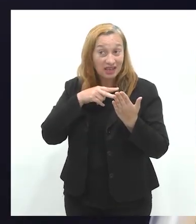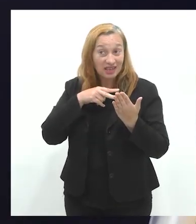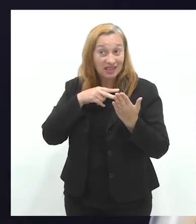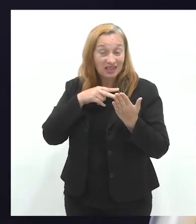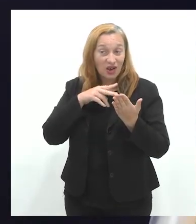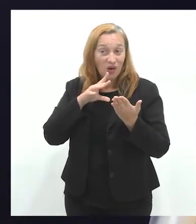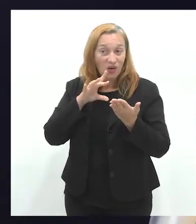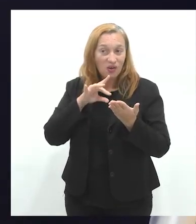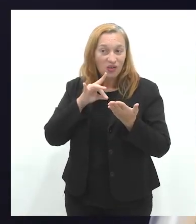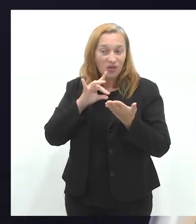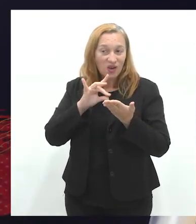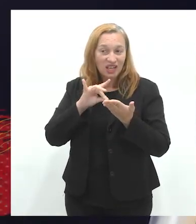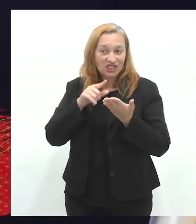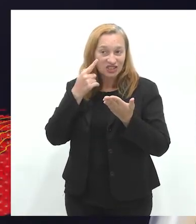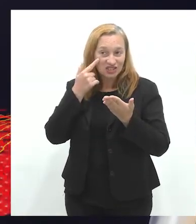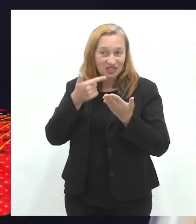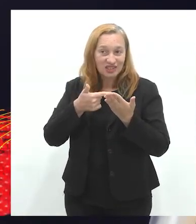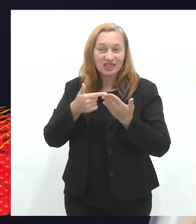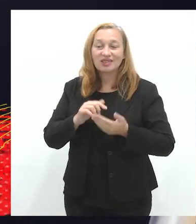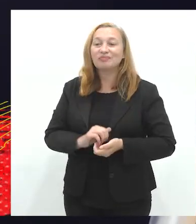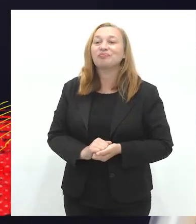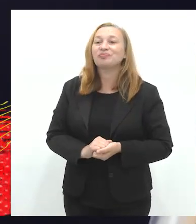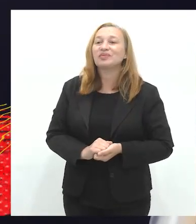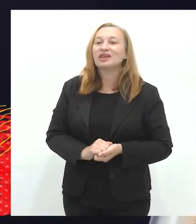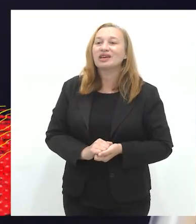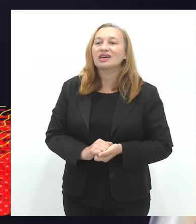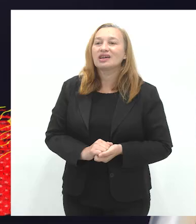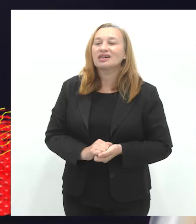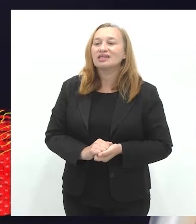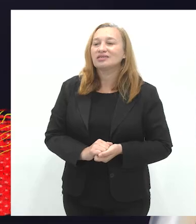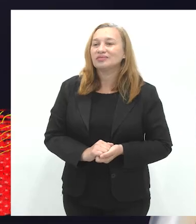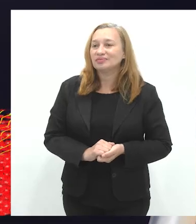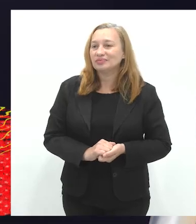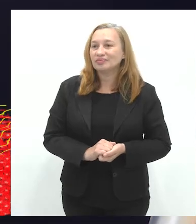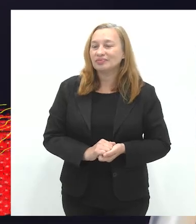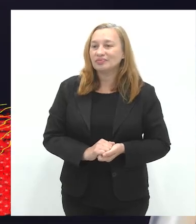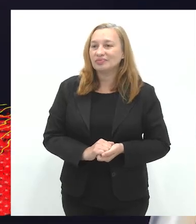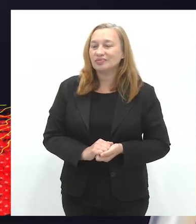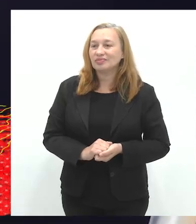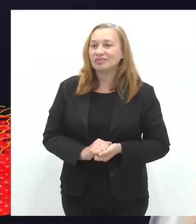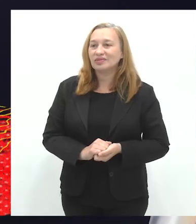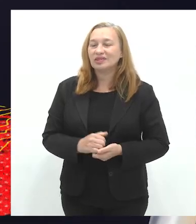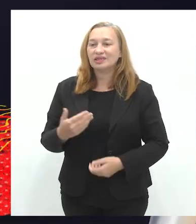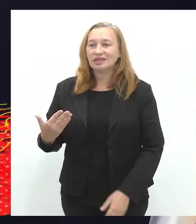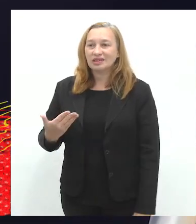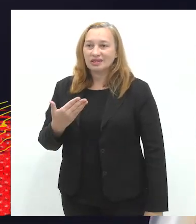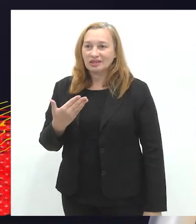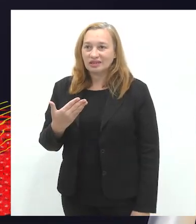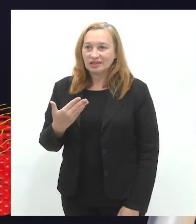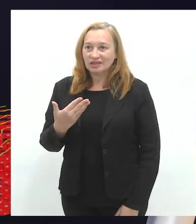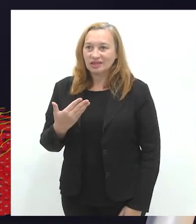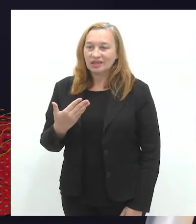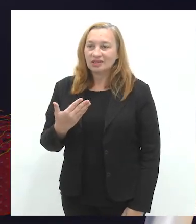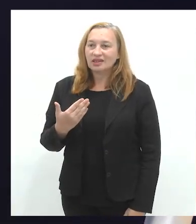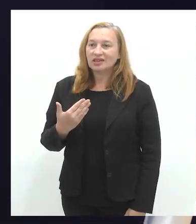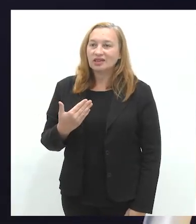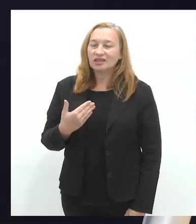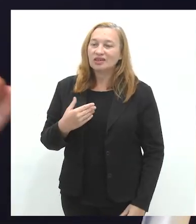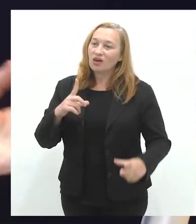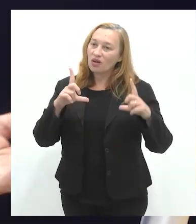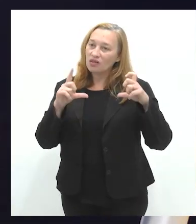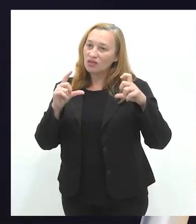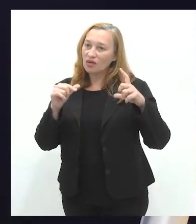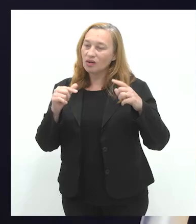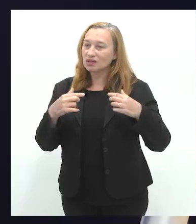uma olhadinha aqui, porque eu Dá troquei. aquela coladinha Então, dá uma básica. coladinha. Tamires Nunes, _ psicopedagoga, tá? Estou